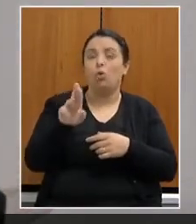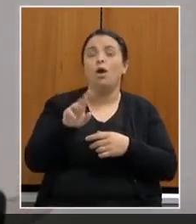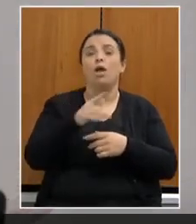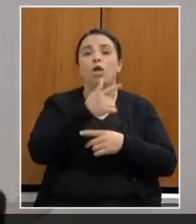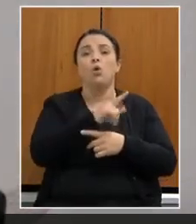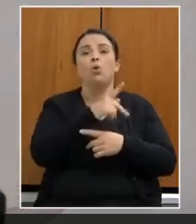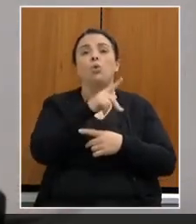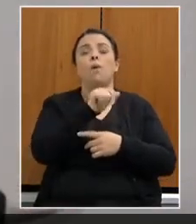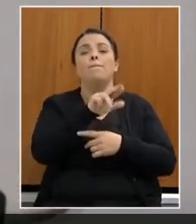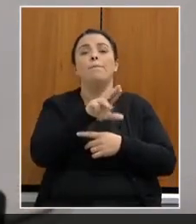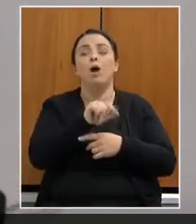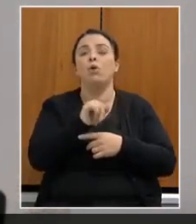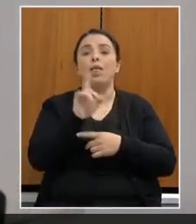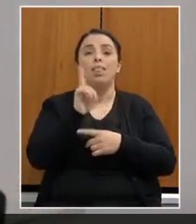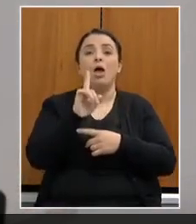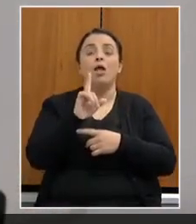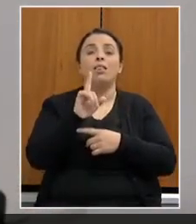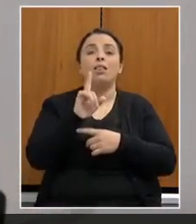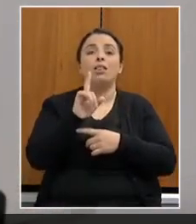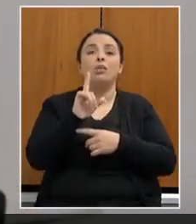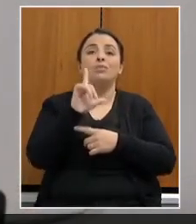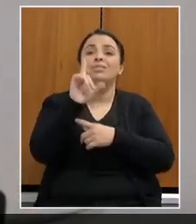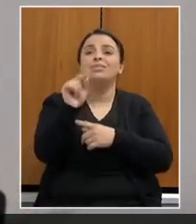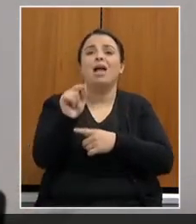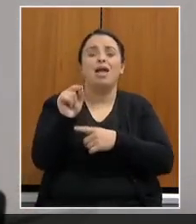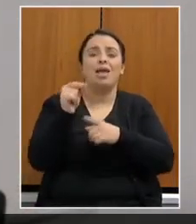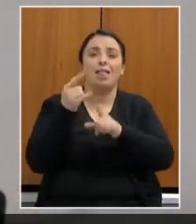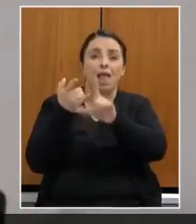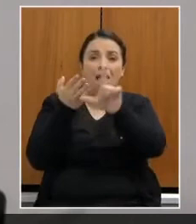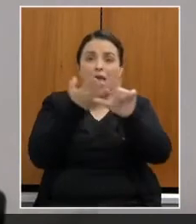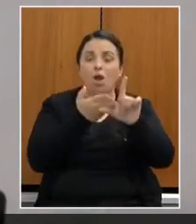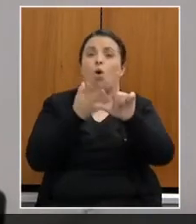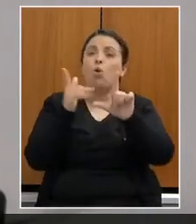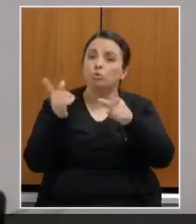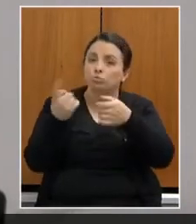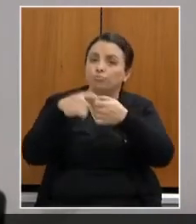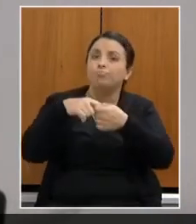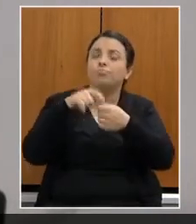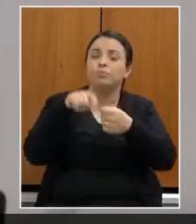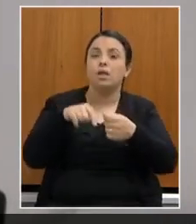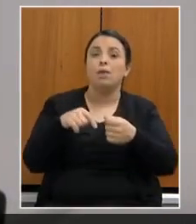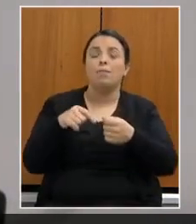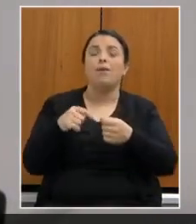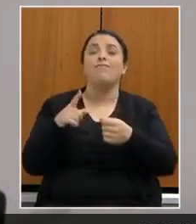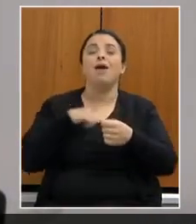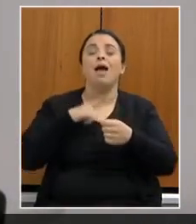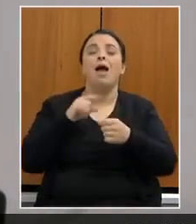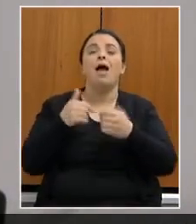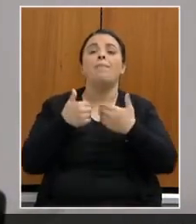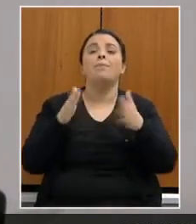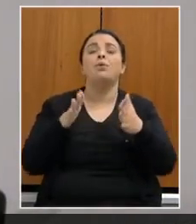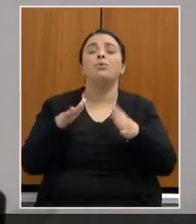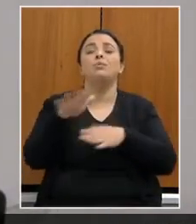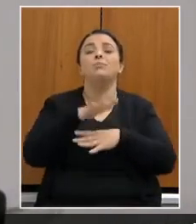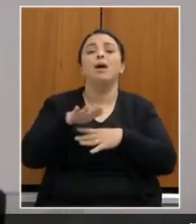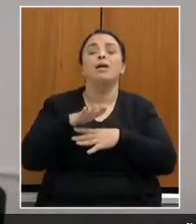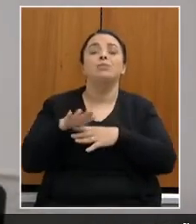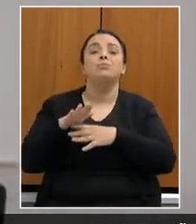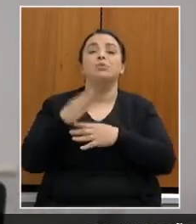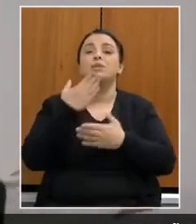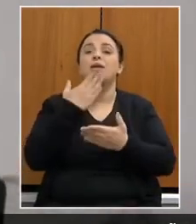saírem da reunião porque nós vamos abrir um espaço aqui para a votação dos requerimentos e